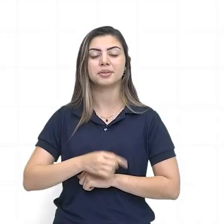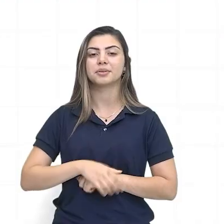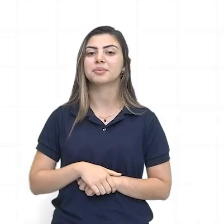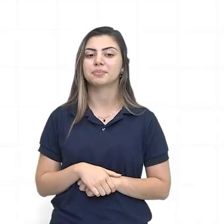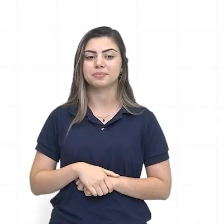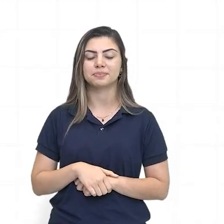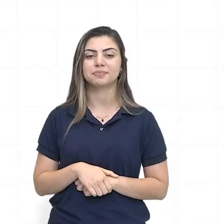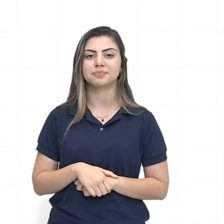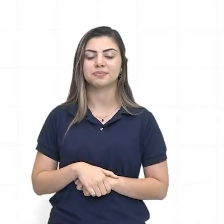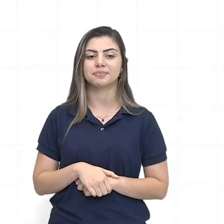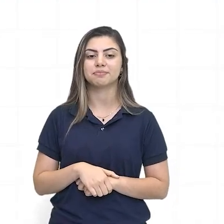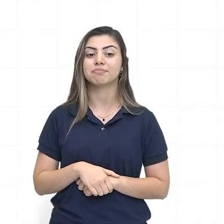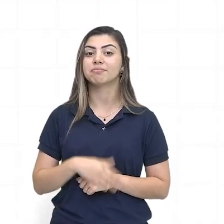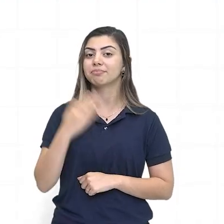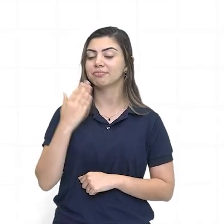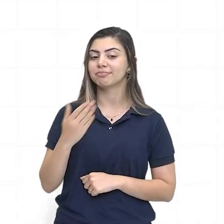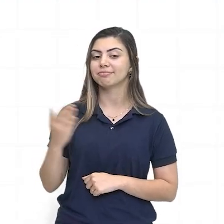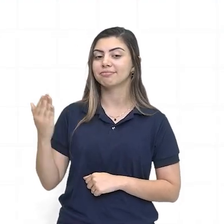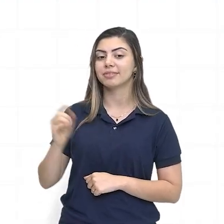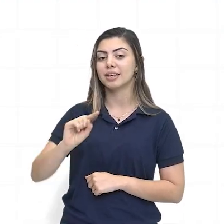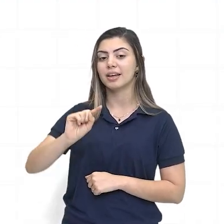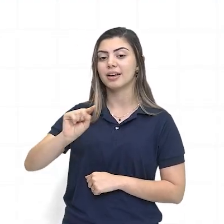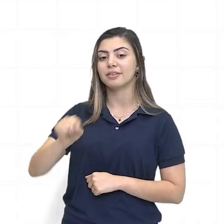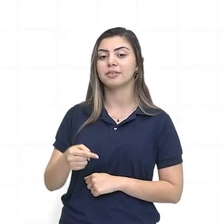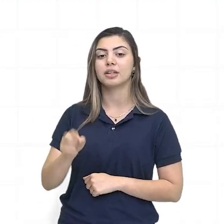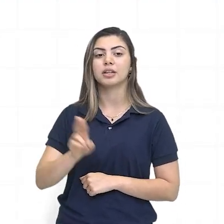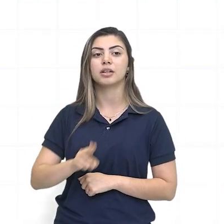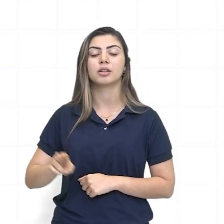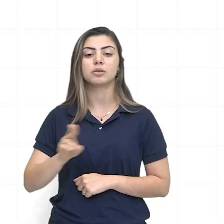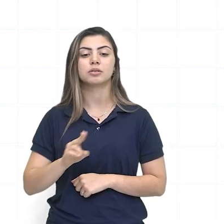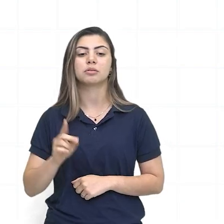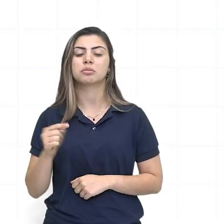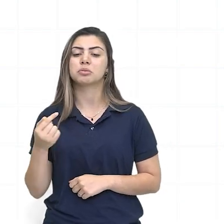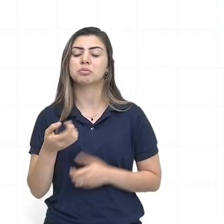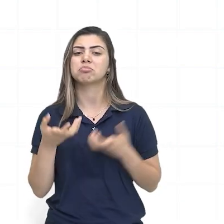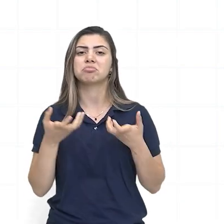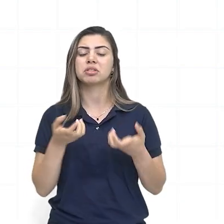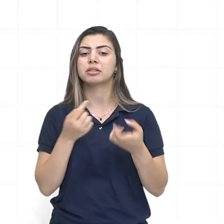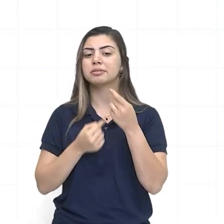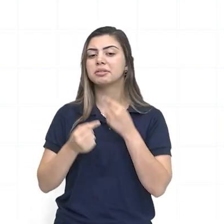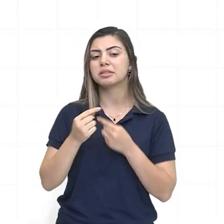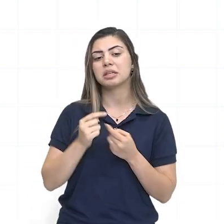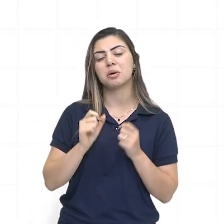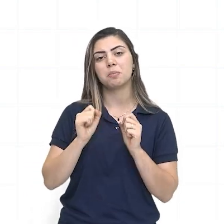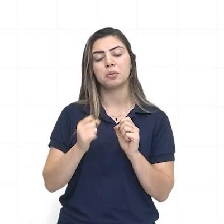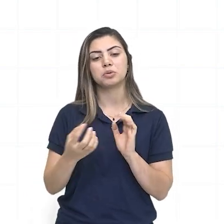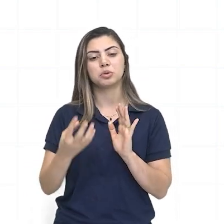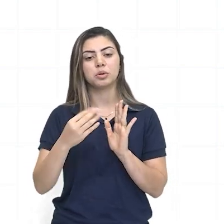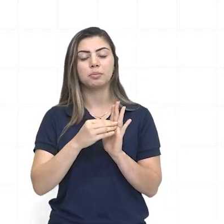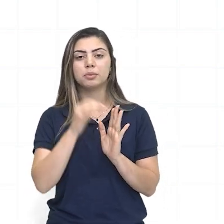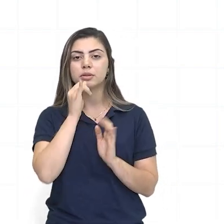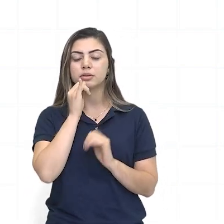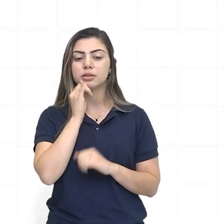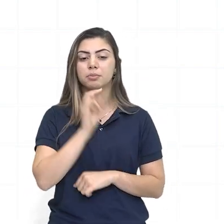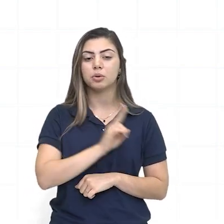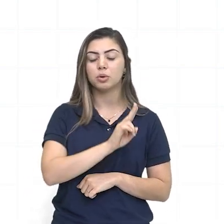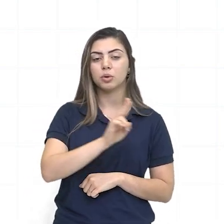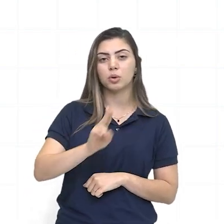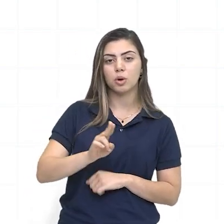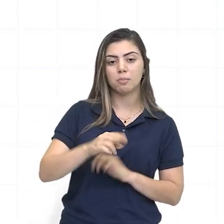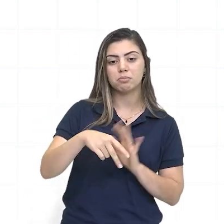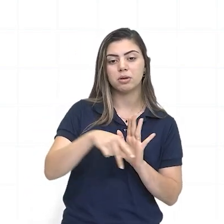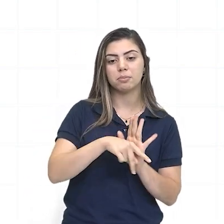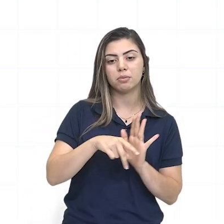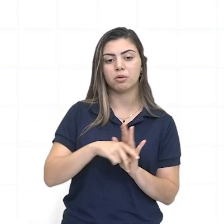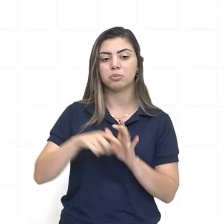elas. Veja, a vírgula é usada sempre que desejarmos separar nomes próprios de